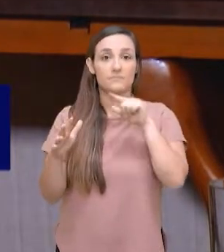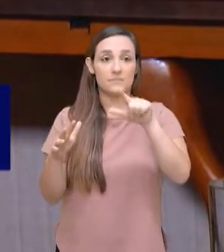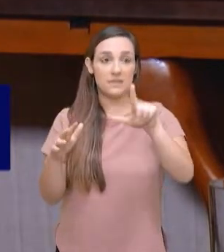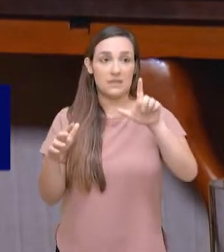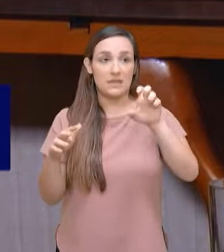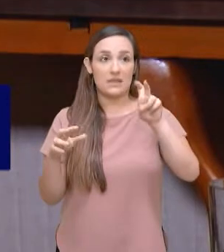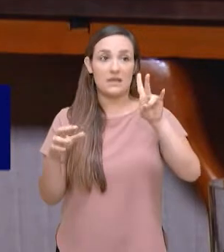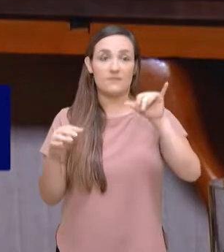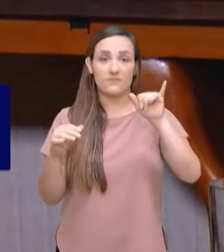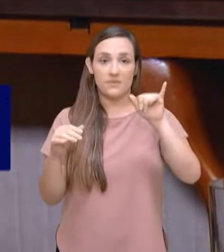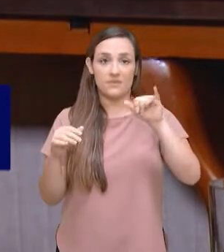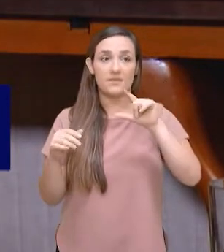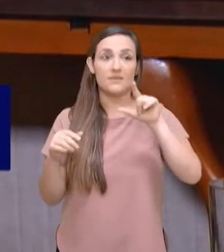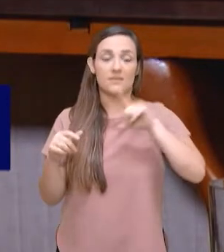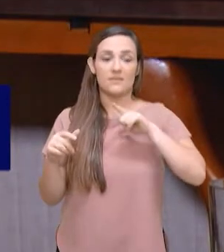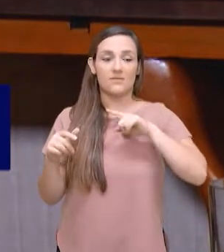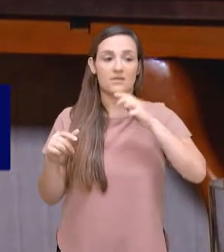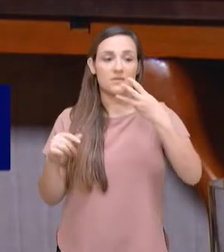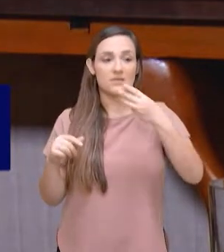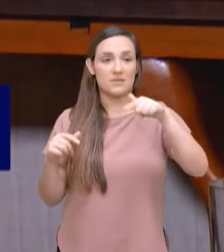levei